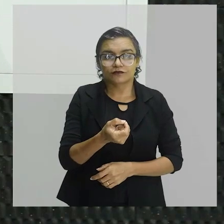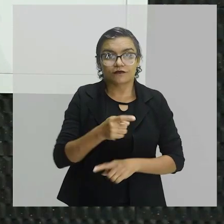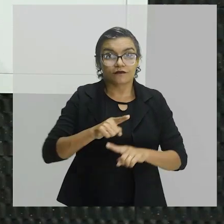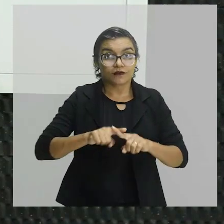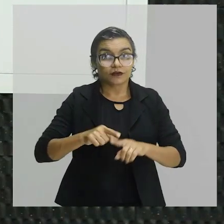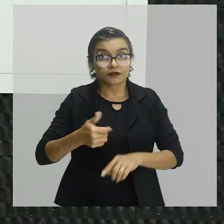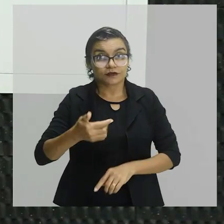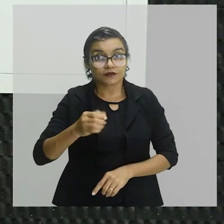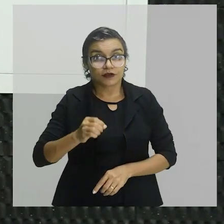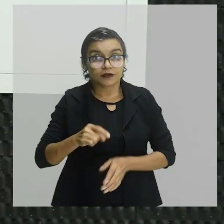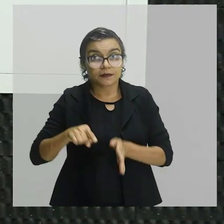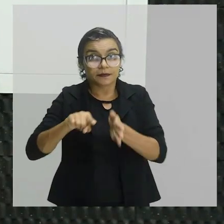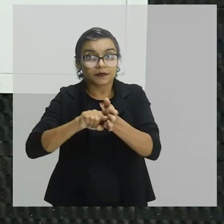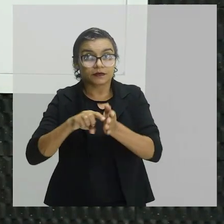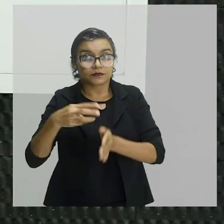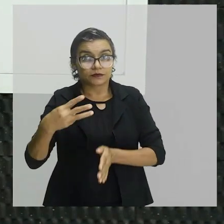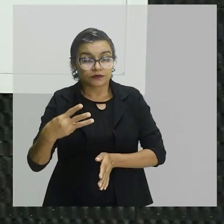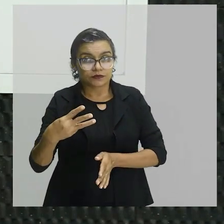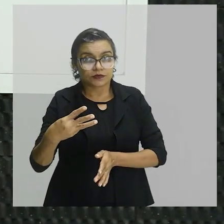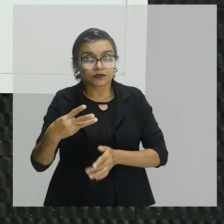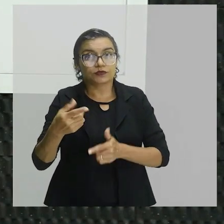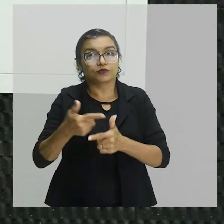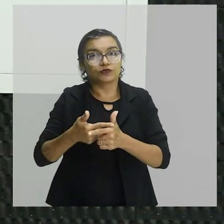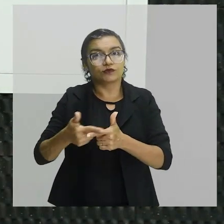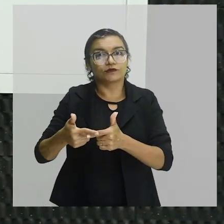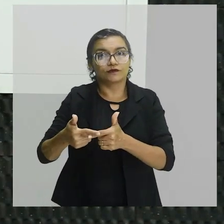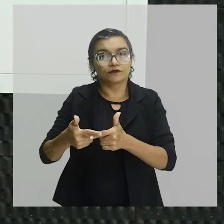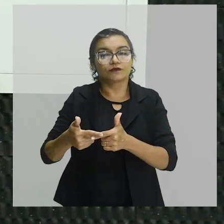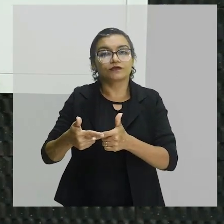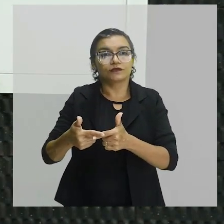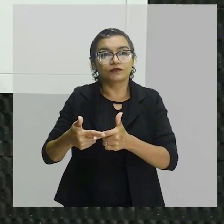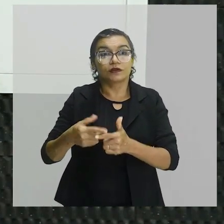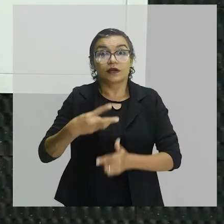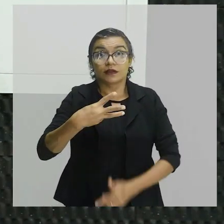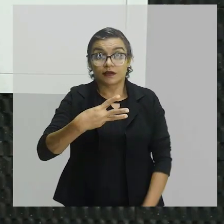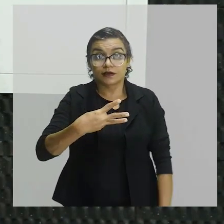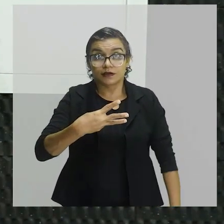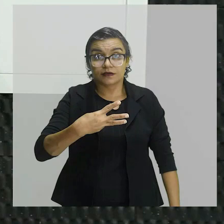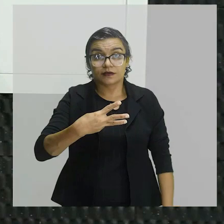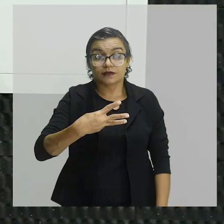vezes 10 a menos 3 dividido pelos